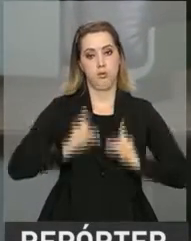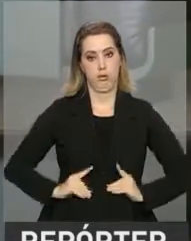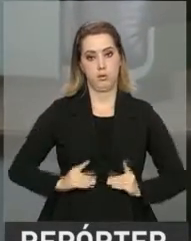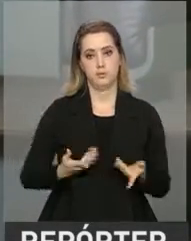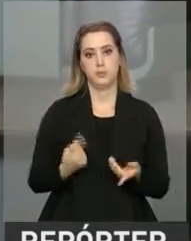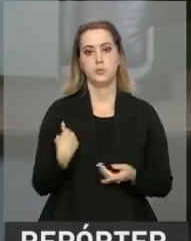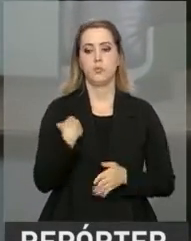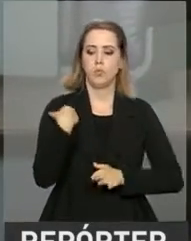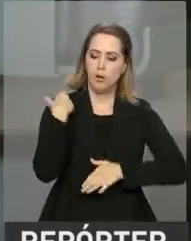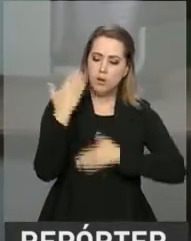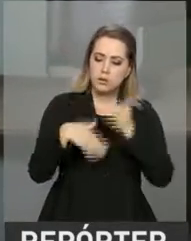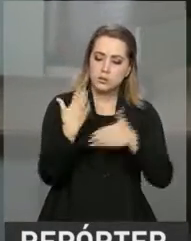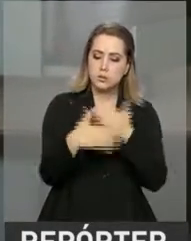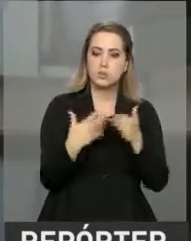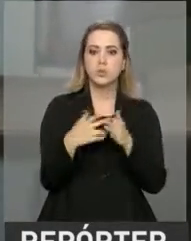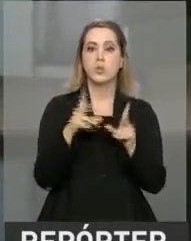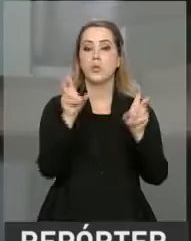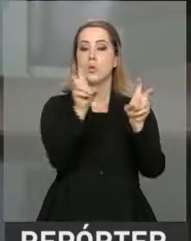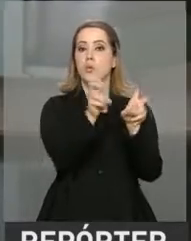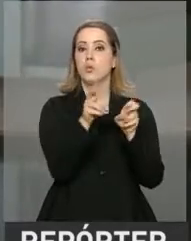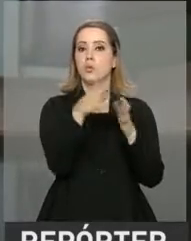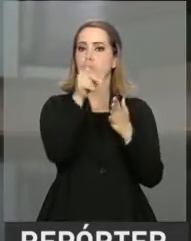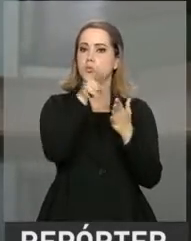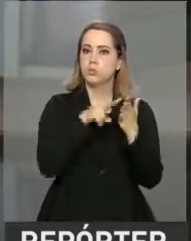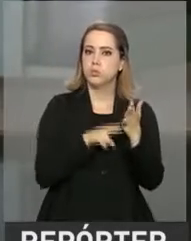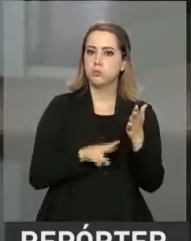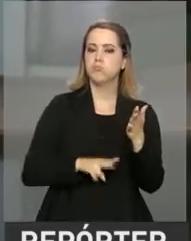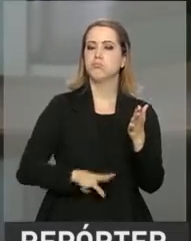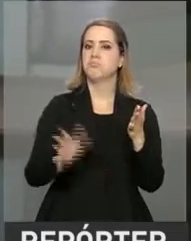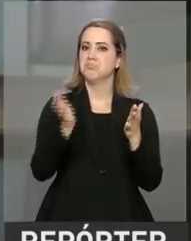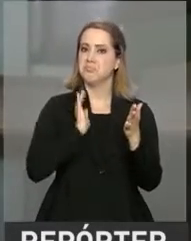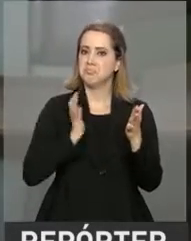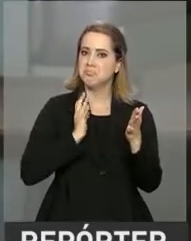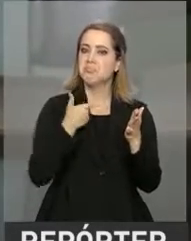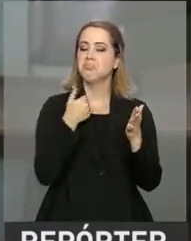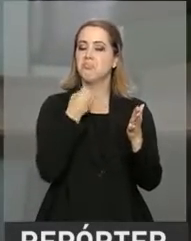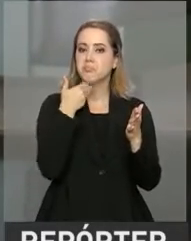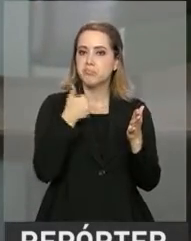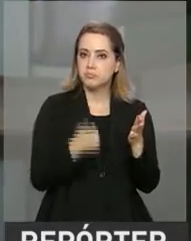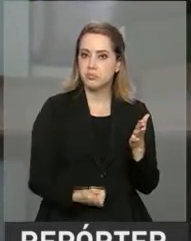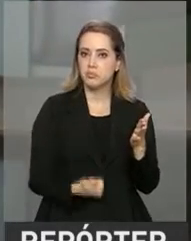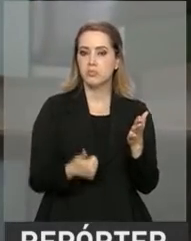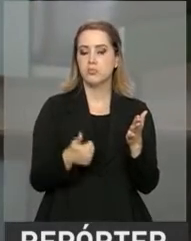é uma grande evolução porque é um texto bastante rico, bastante